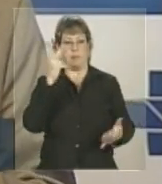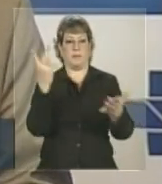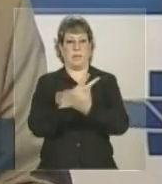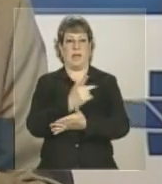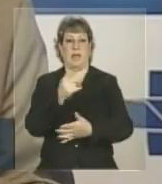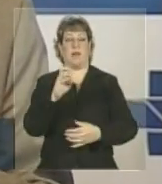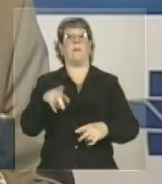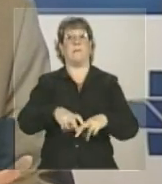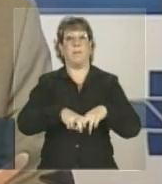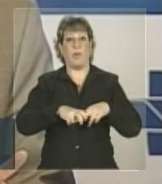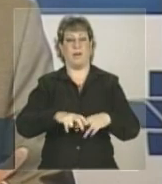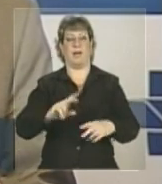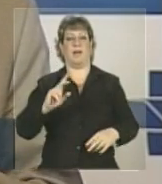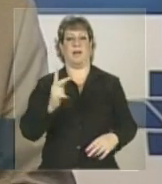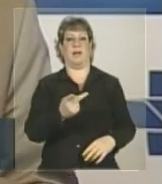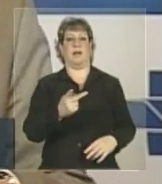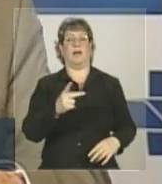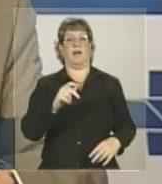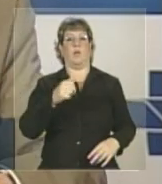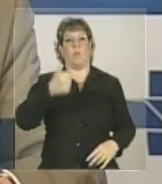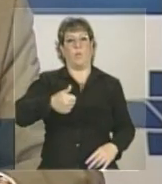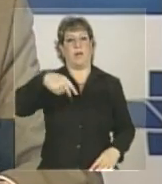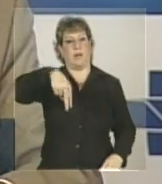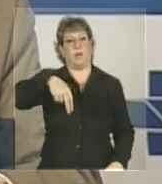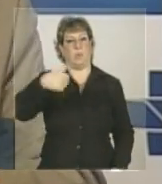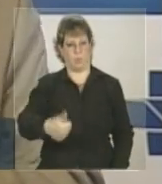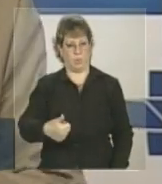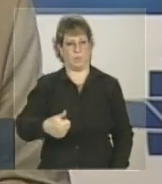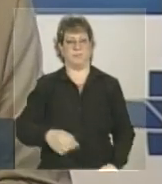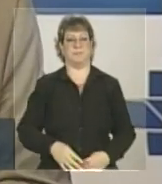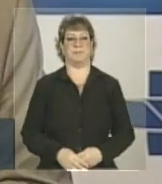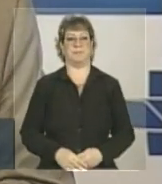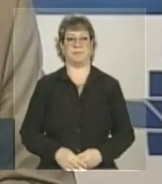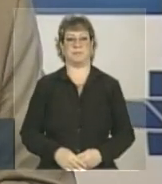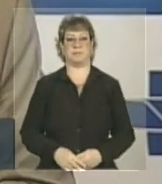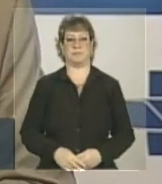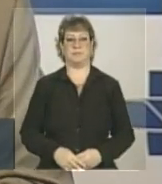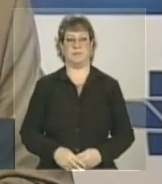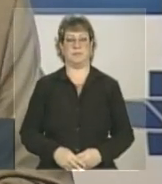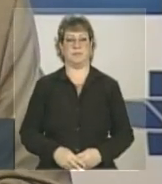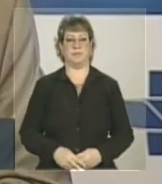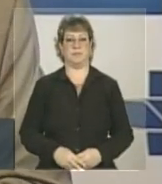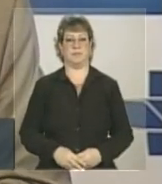influenza H1N1. Né? Pode passar.